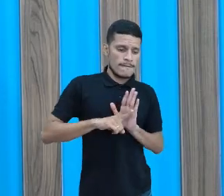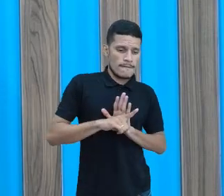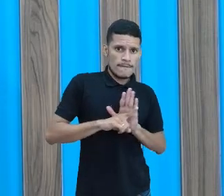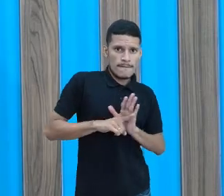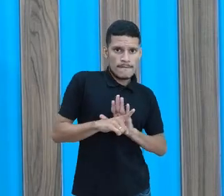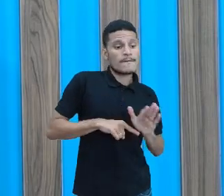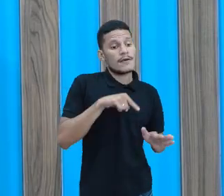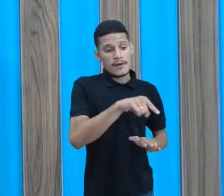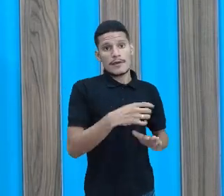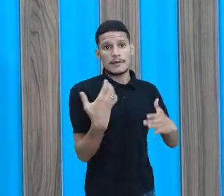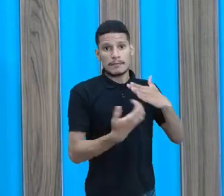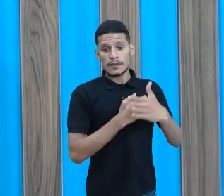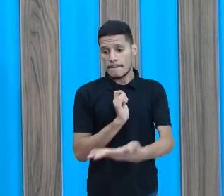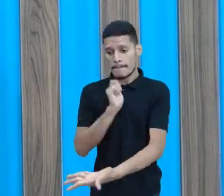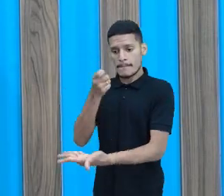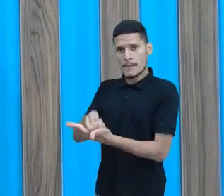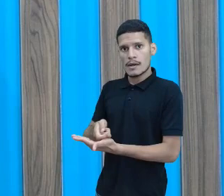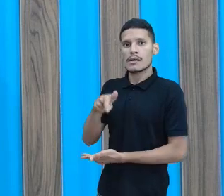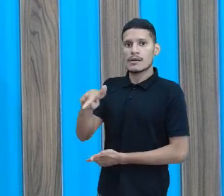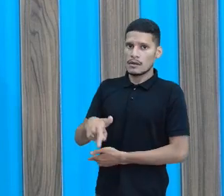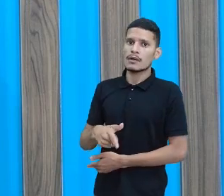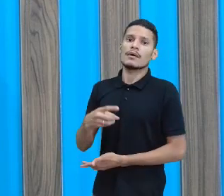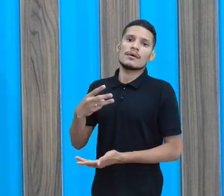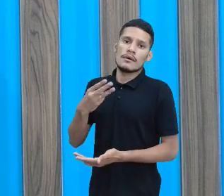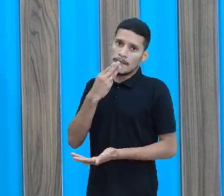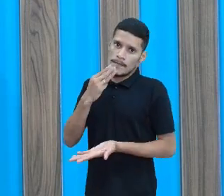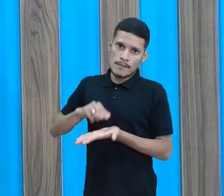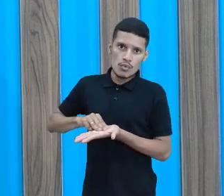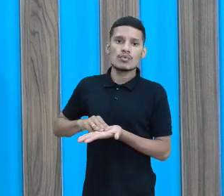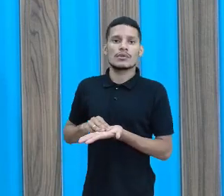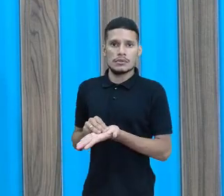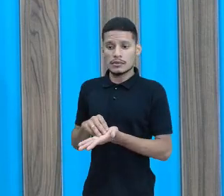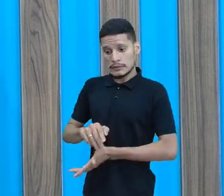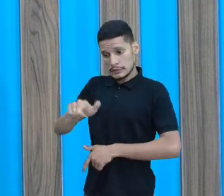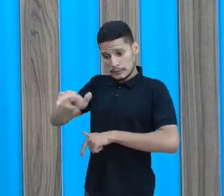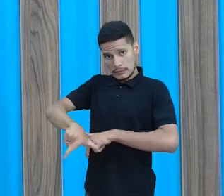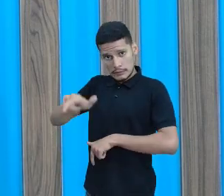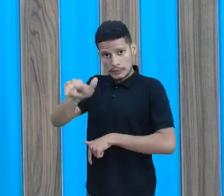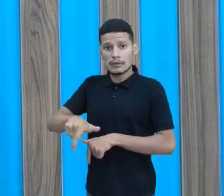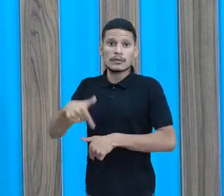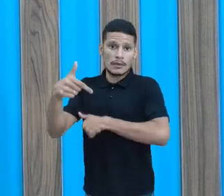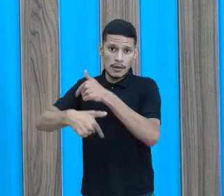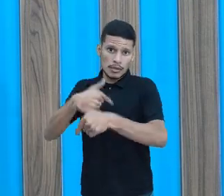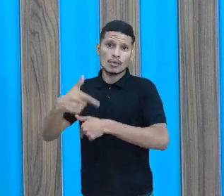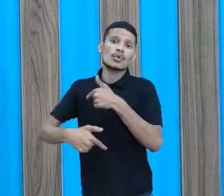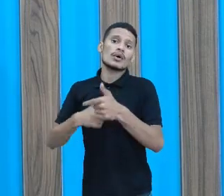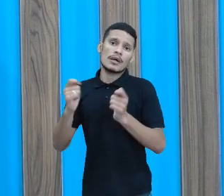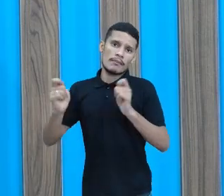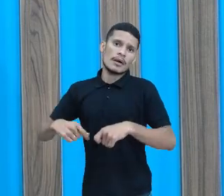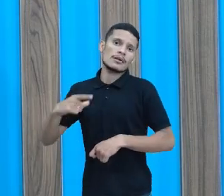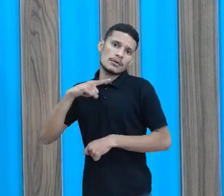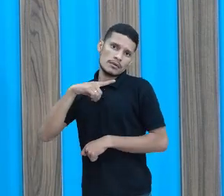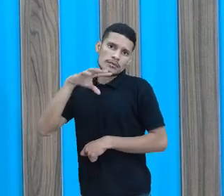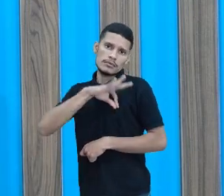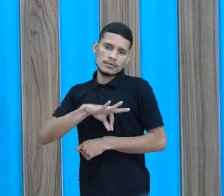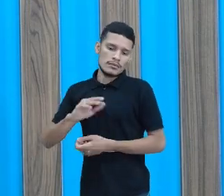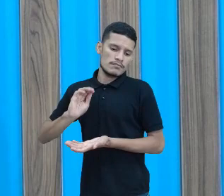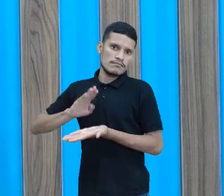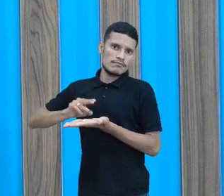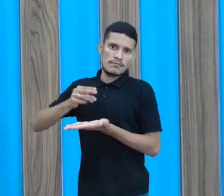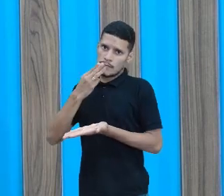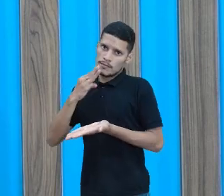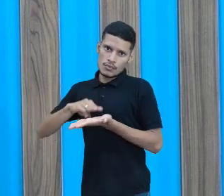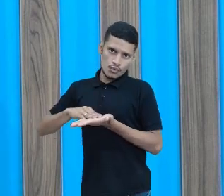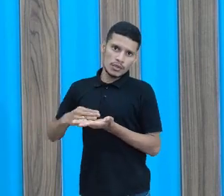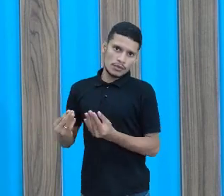multa e o trabalhador ou trabalhadora indenizado ou indenizada, tá? Porque aí é que tá, uma coisa é o trabalhador pelas circunstâncias e